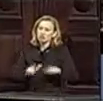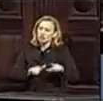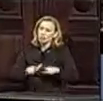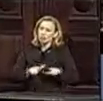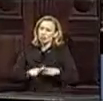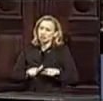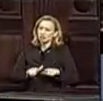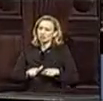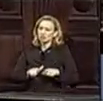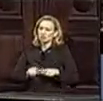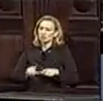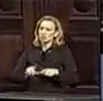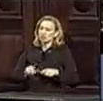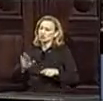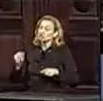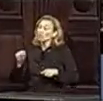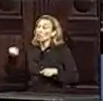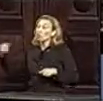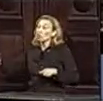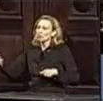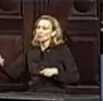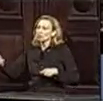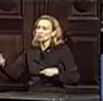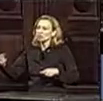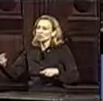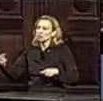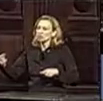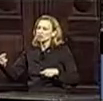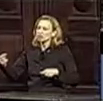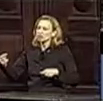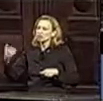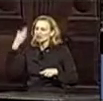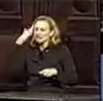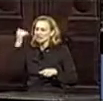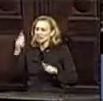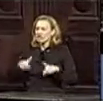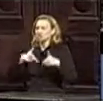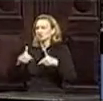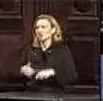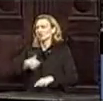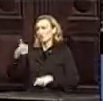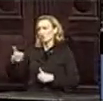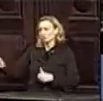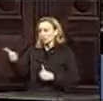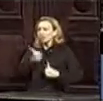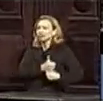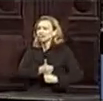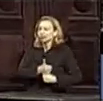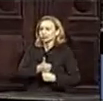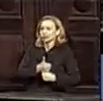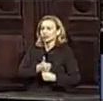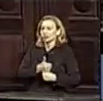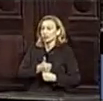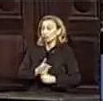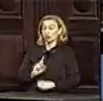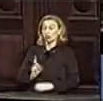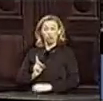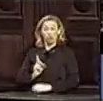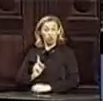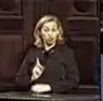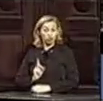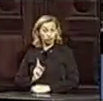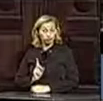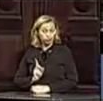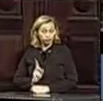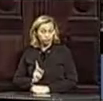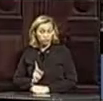não é possível, para a própria segurança pública, ver um comandante-geral desautorizado pelo governador. O